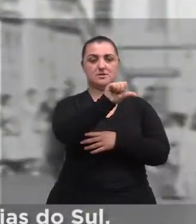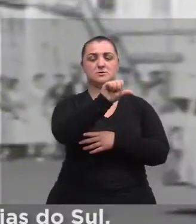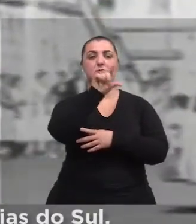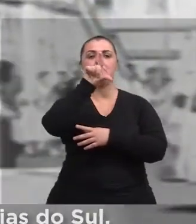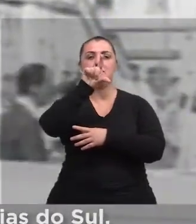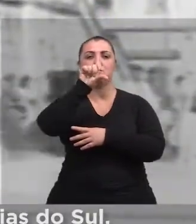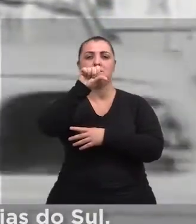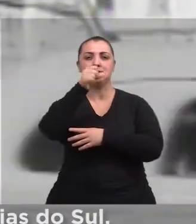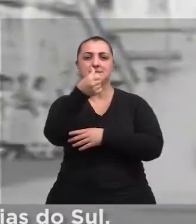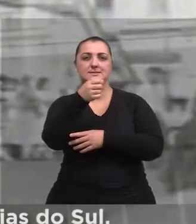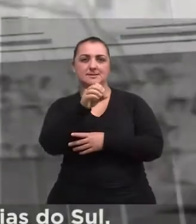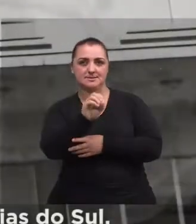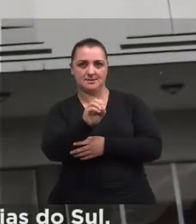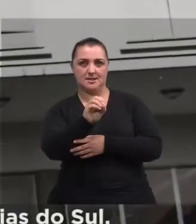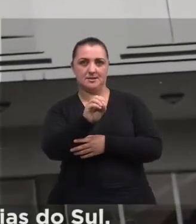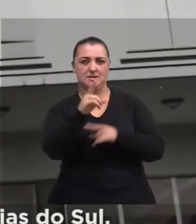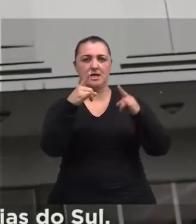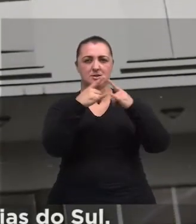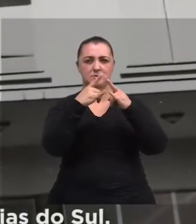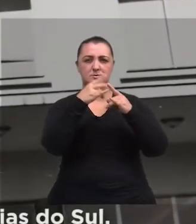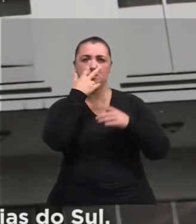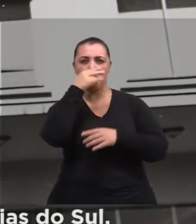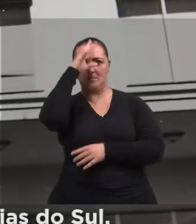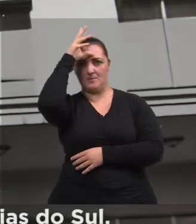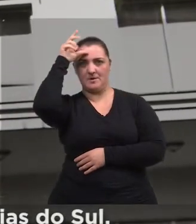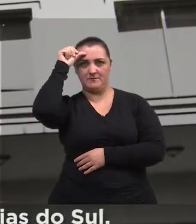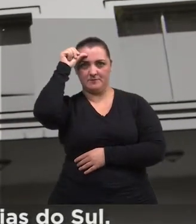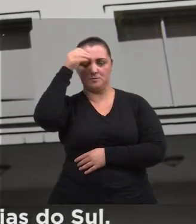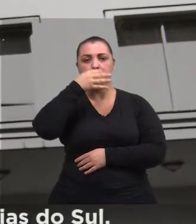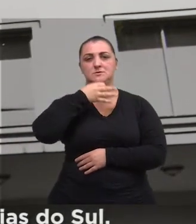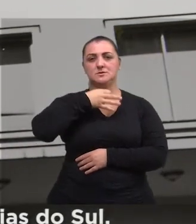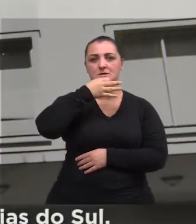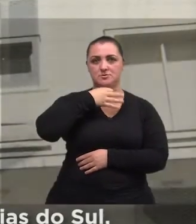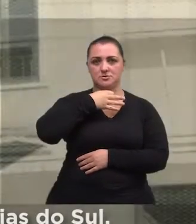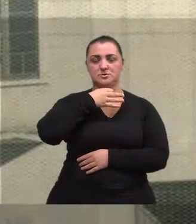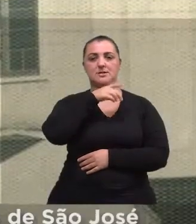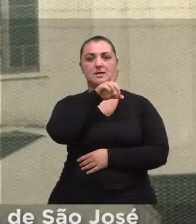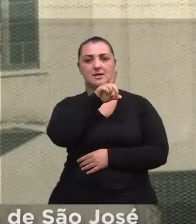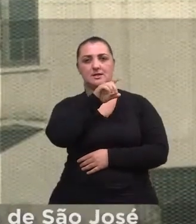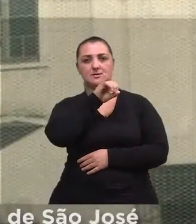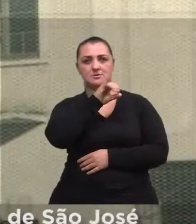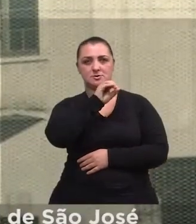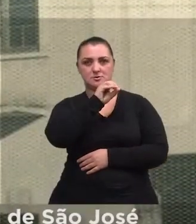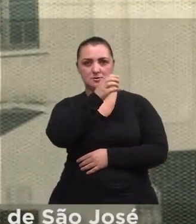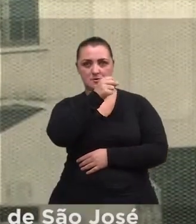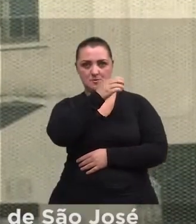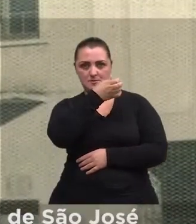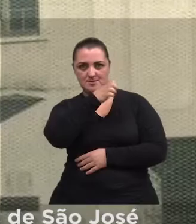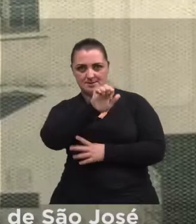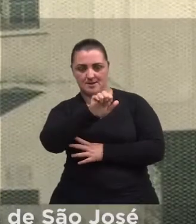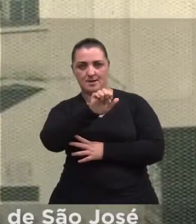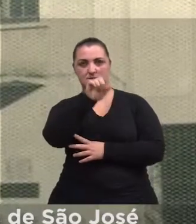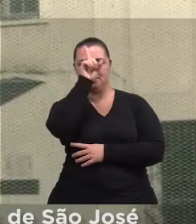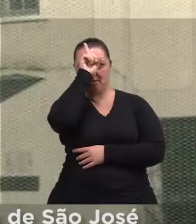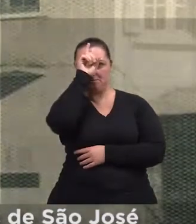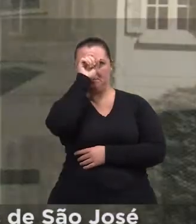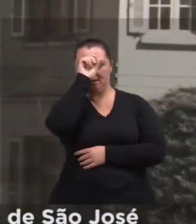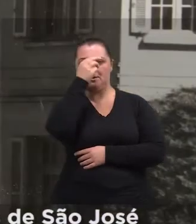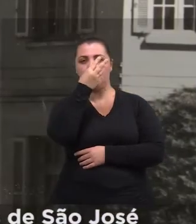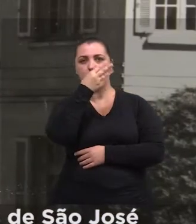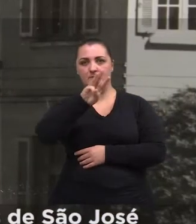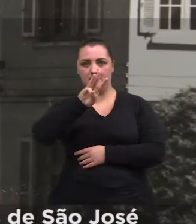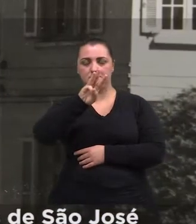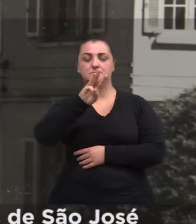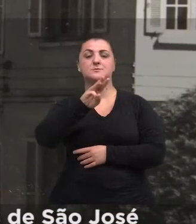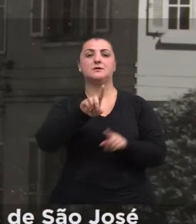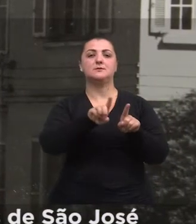e 1960, instituições como a Prefeitura de Caxias do Sul, a Diocese, a Sociedade Hospitalar Nossa